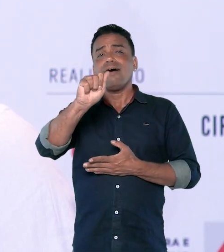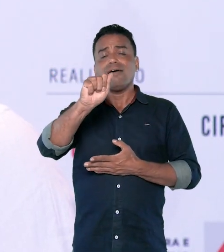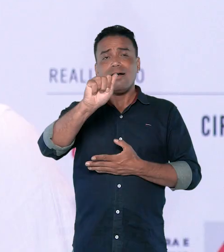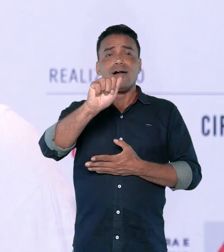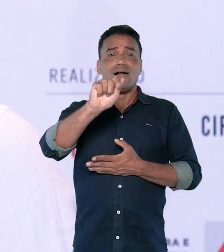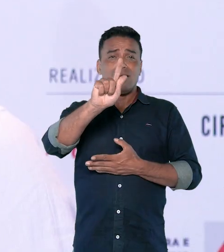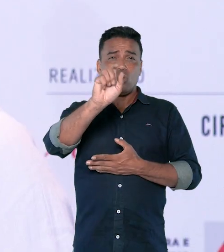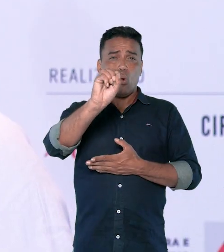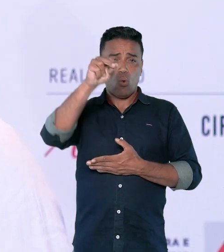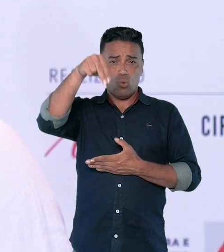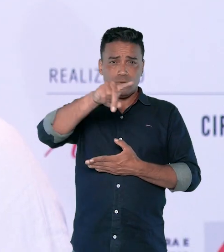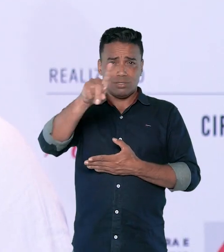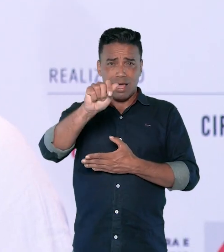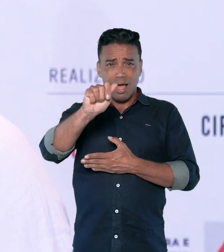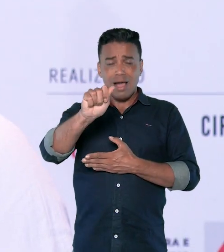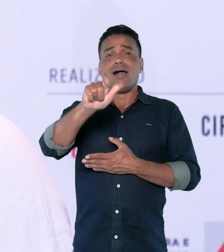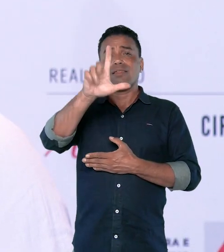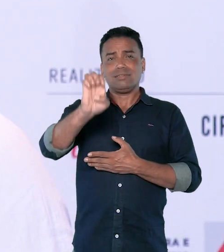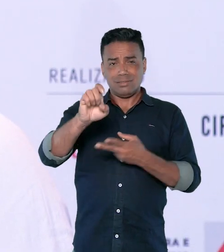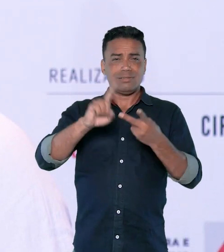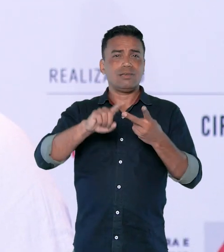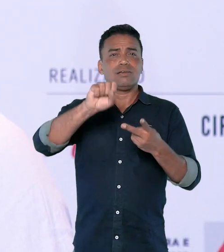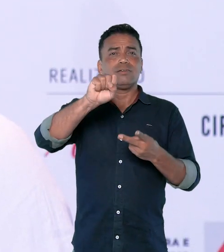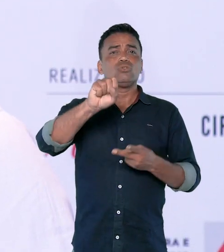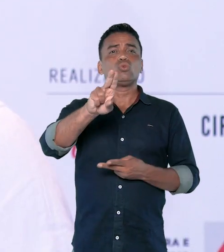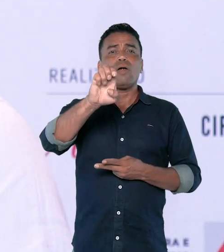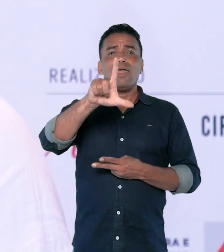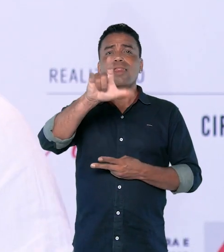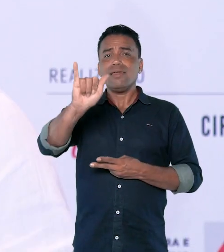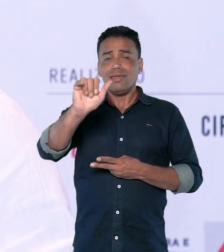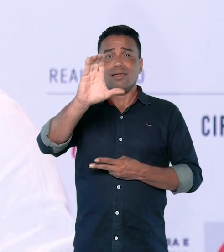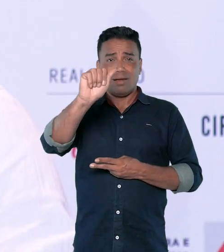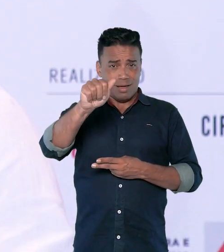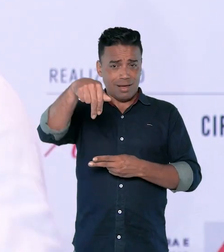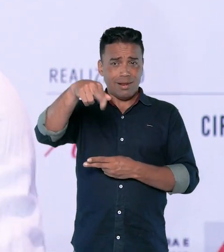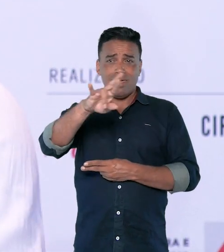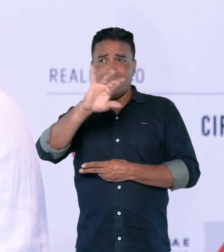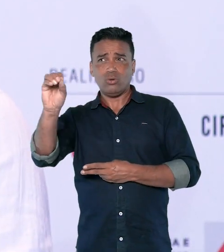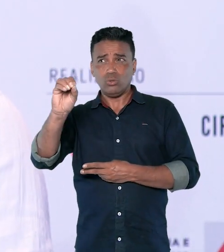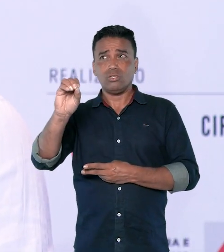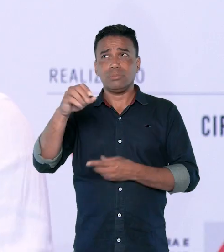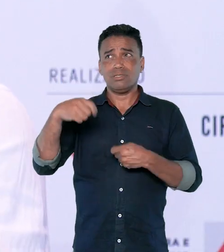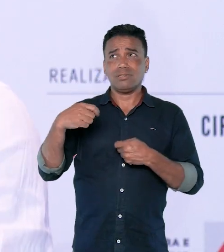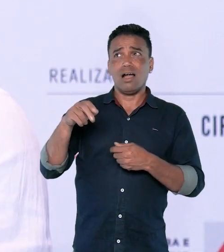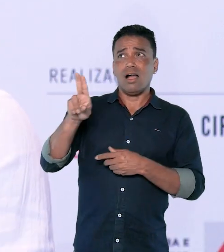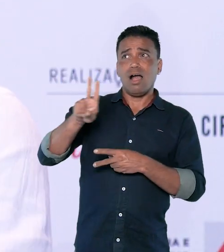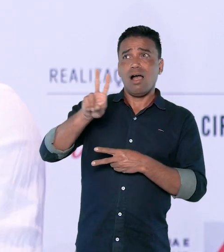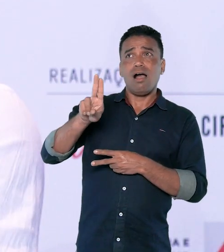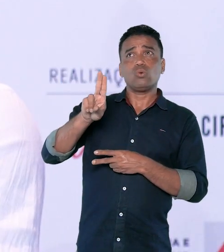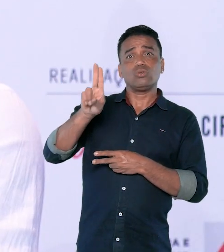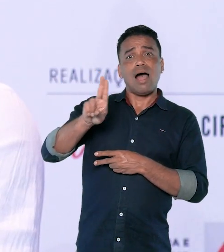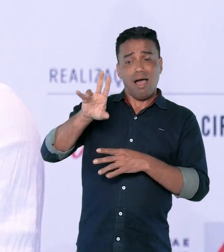gente precisa organizar a nossa raiva de maneira em que a gente possa utilizar a raiva, na verdade, como um motor, né,